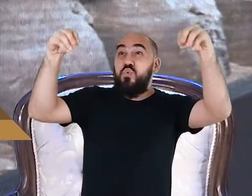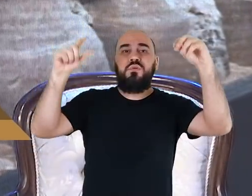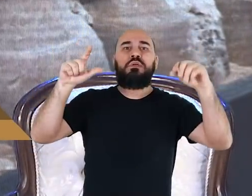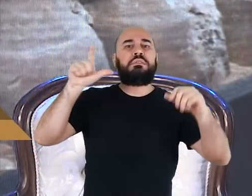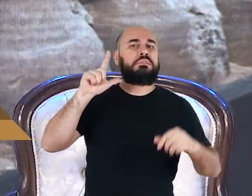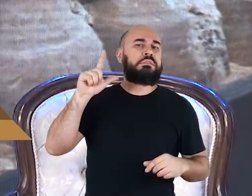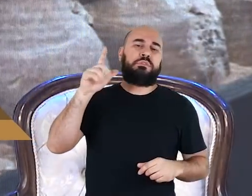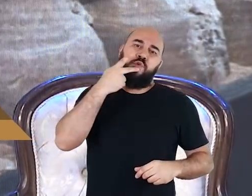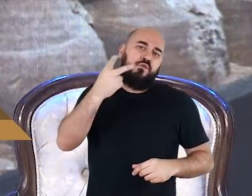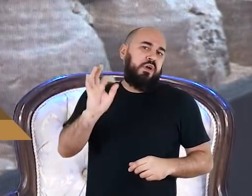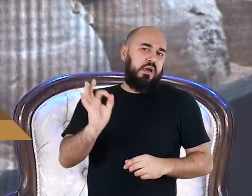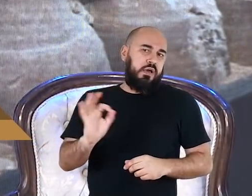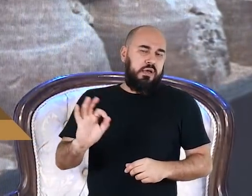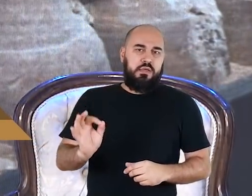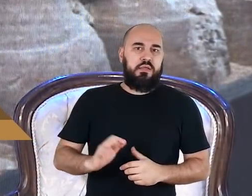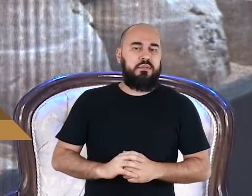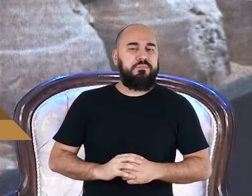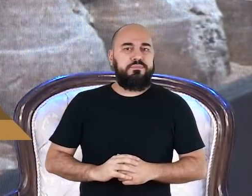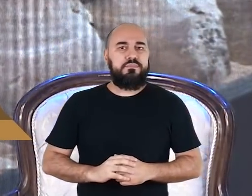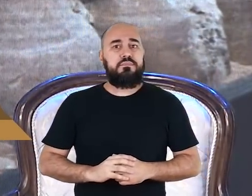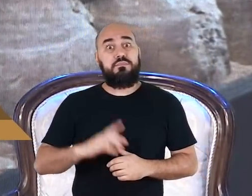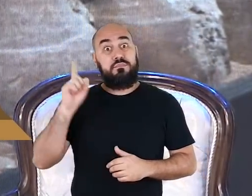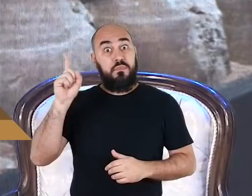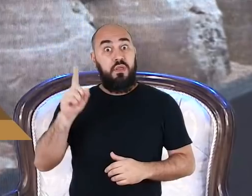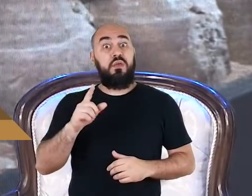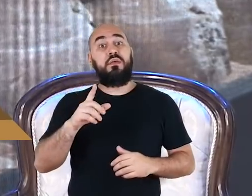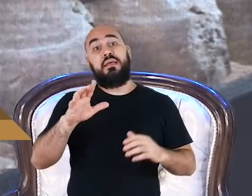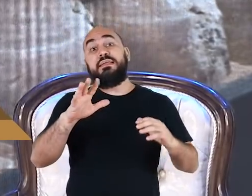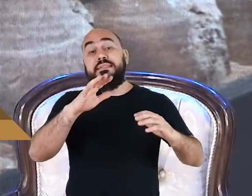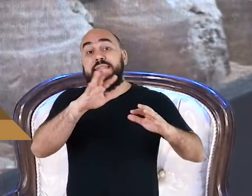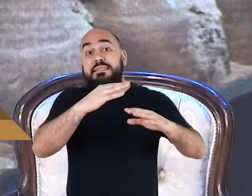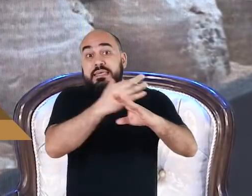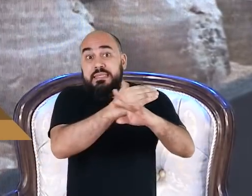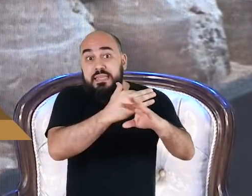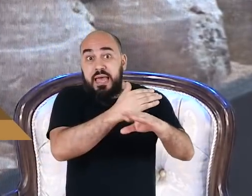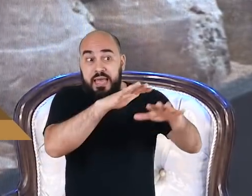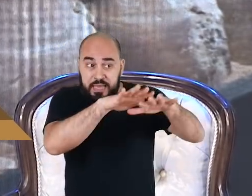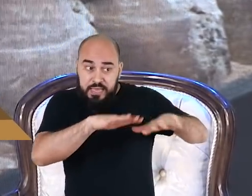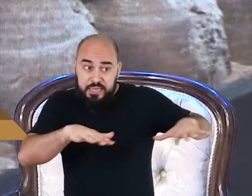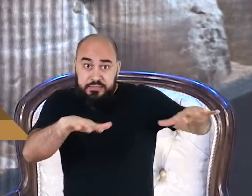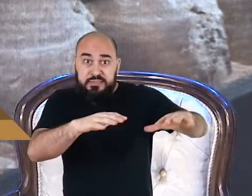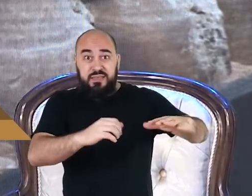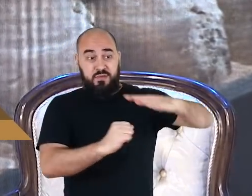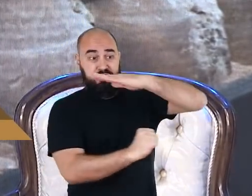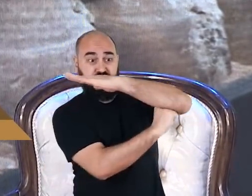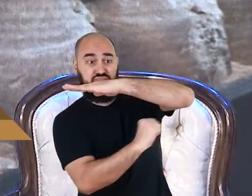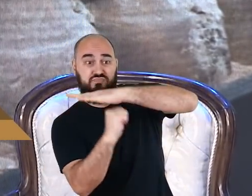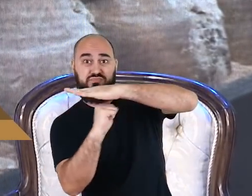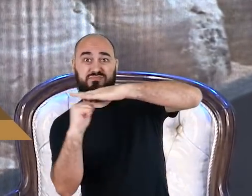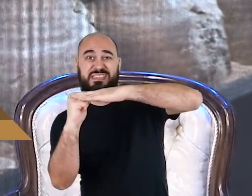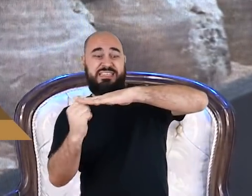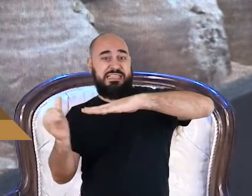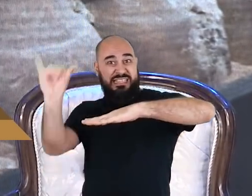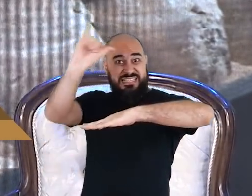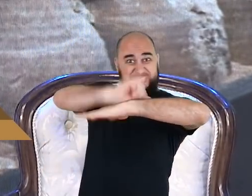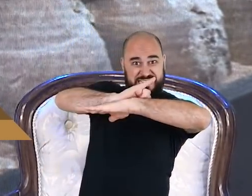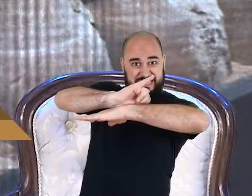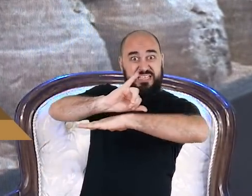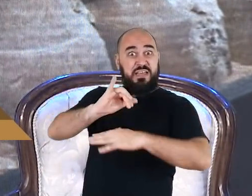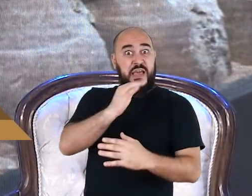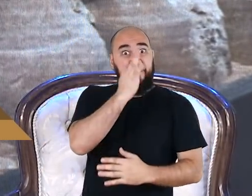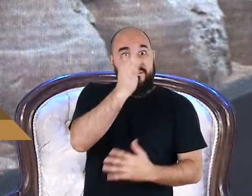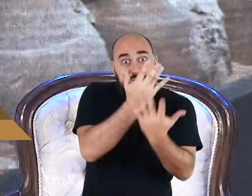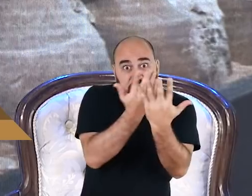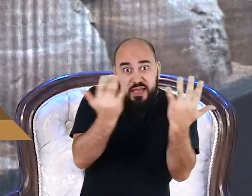região revelam que os alicerces da cidade não comportariam as dimensões tão grandes que esse historiador